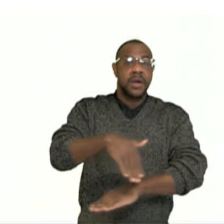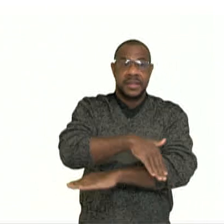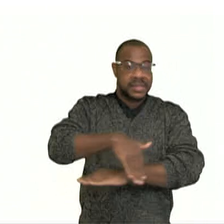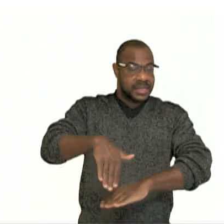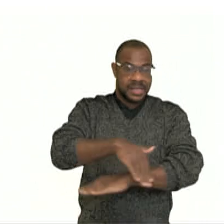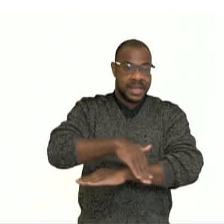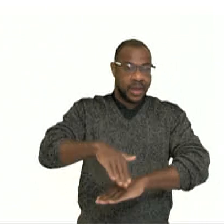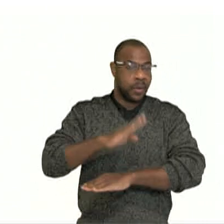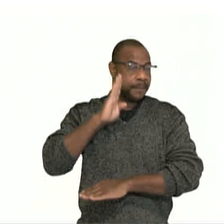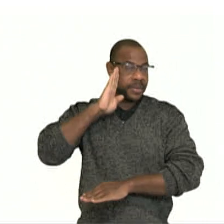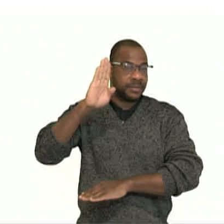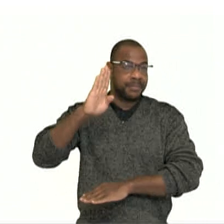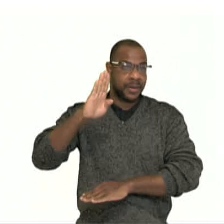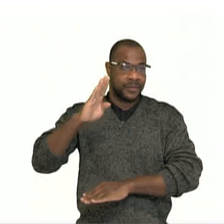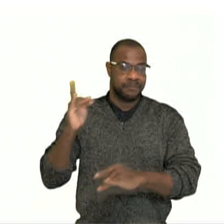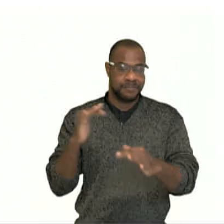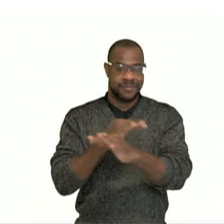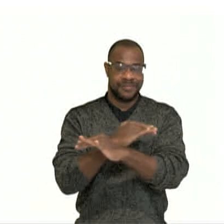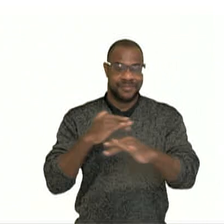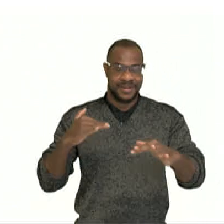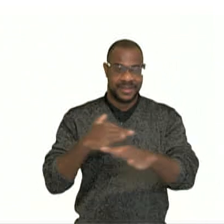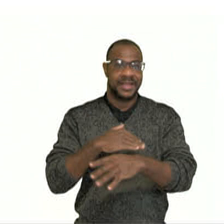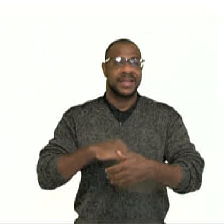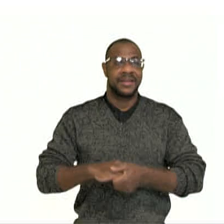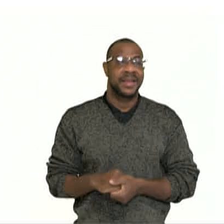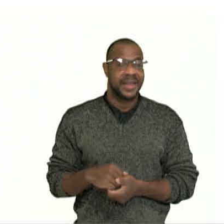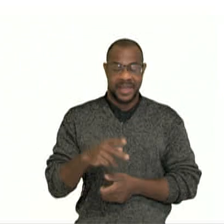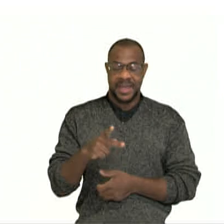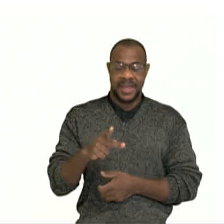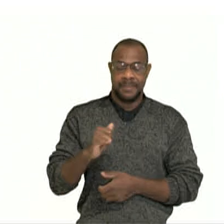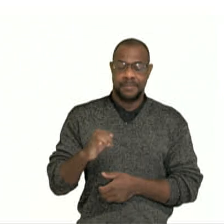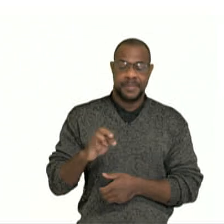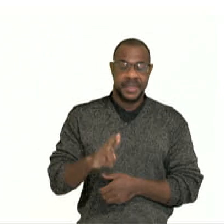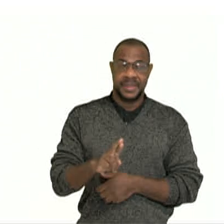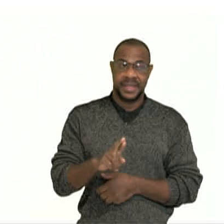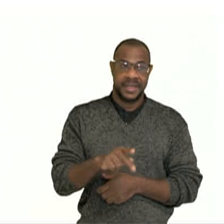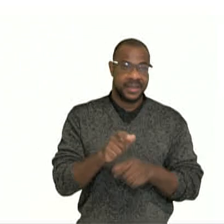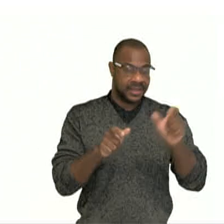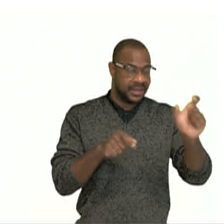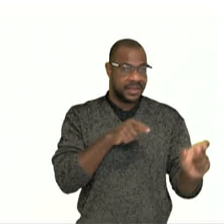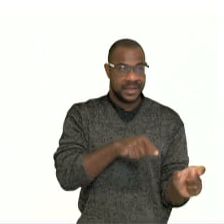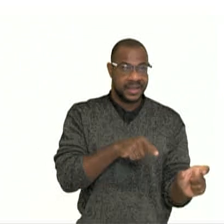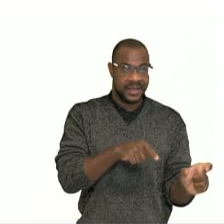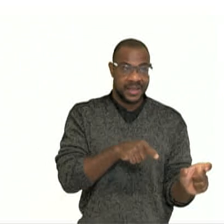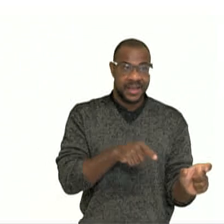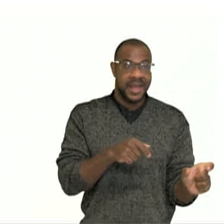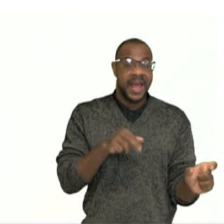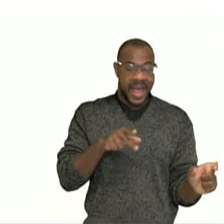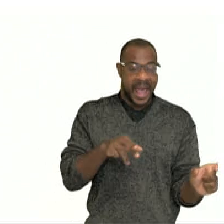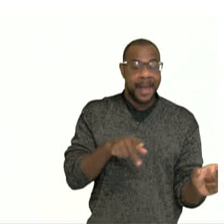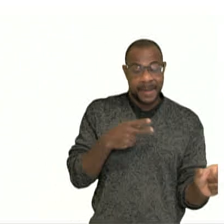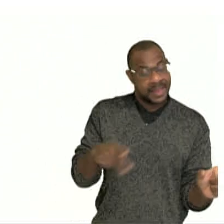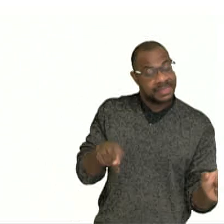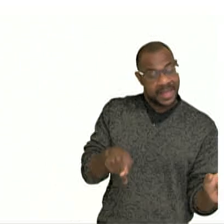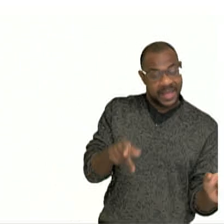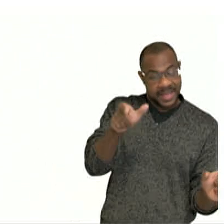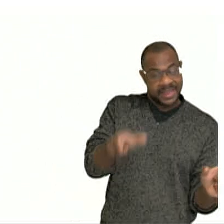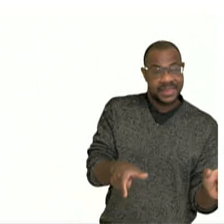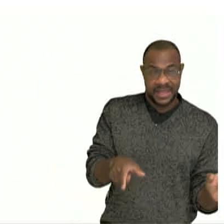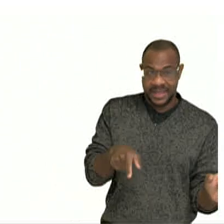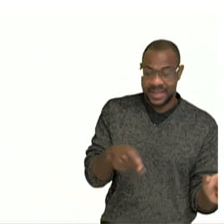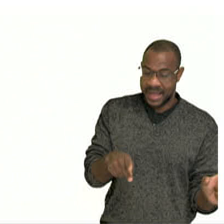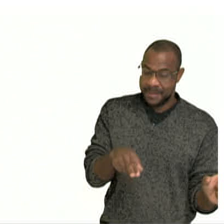na Main Street of the Town. Peter foi ver o apartamento da irmã dele, his sister's